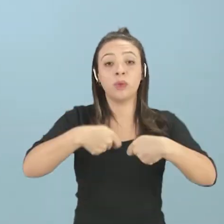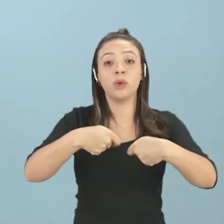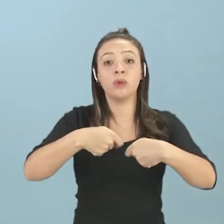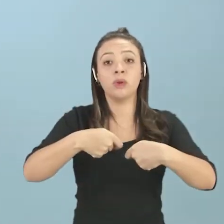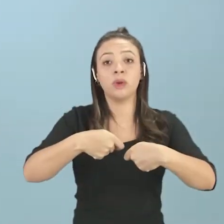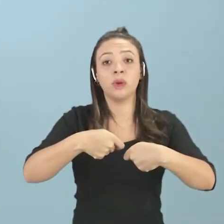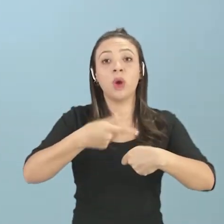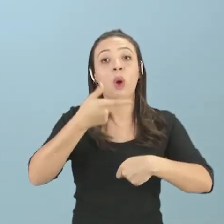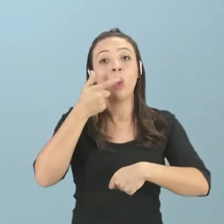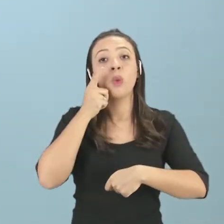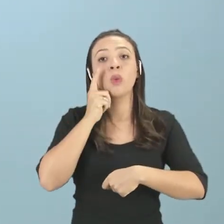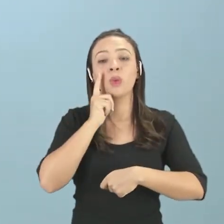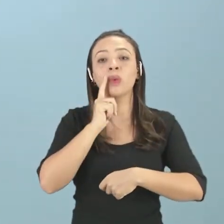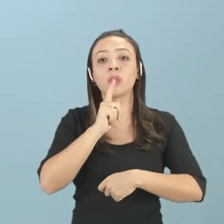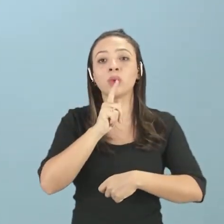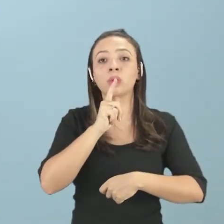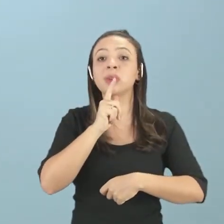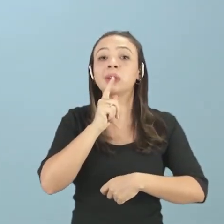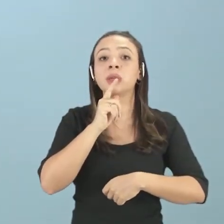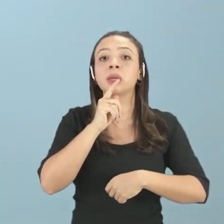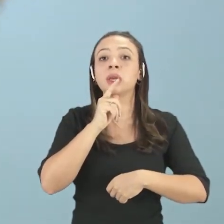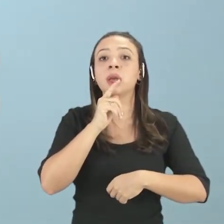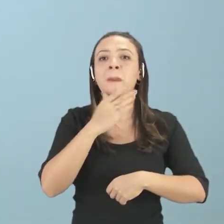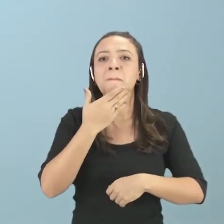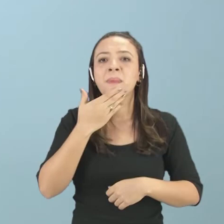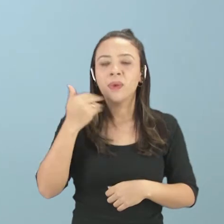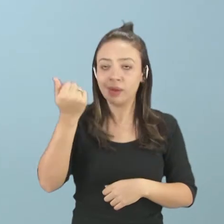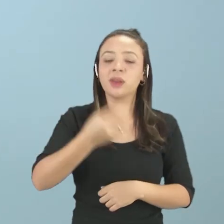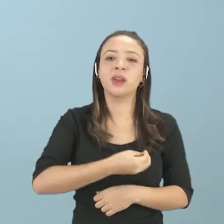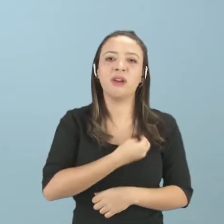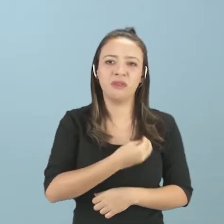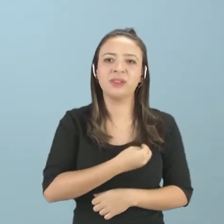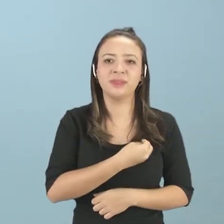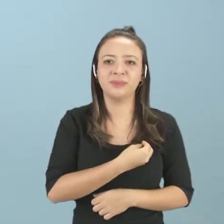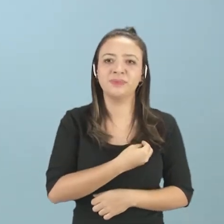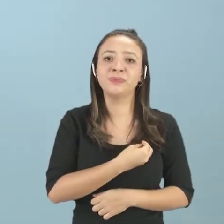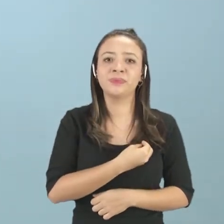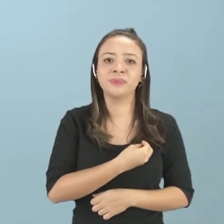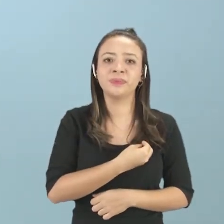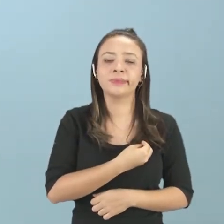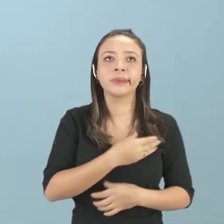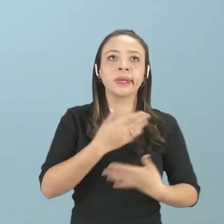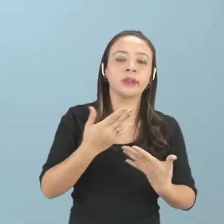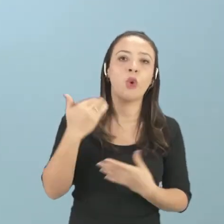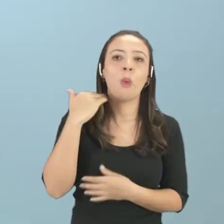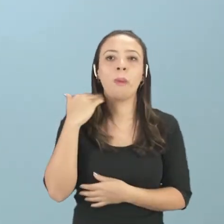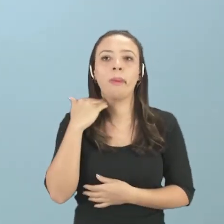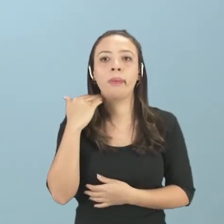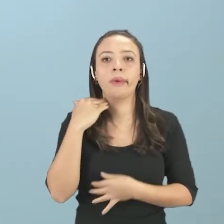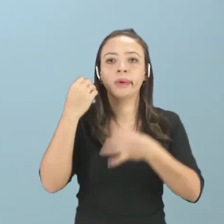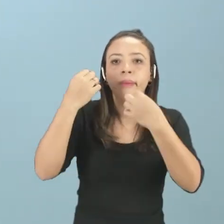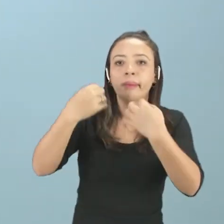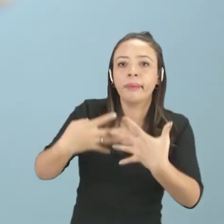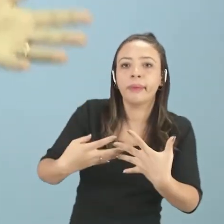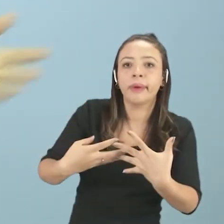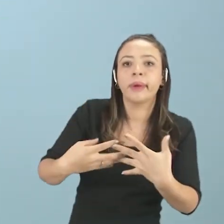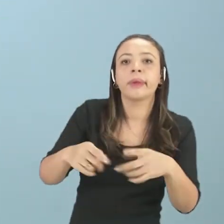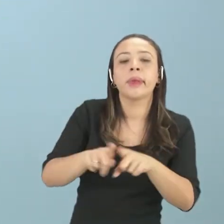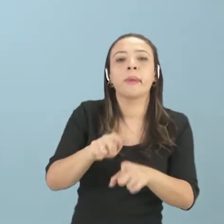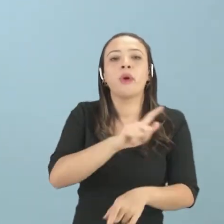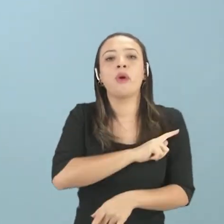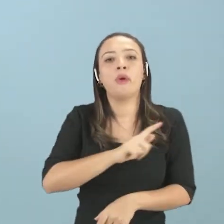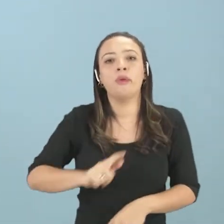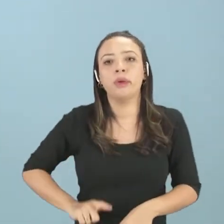mesma possa alçar outros projetos. Muitas das vezes os bancos dizem, os governos também, que